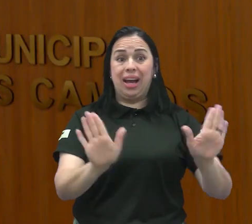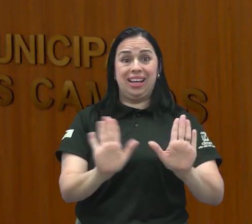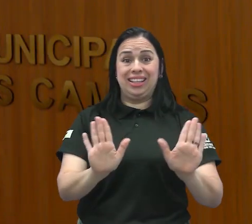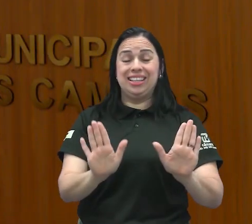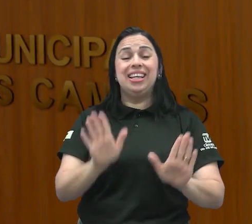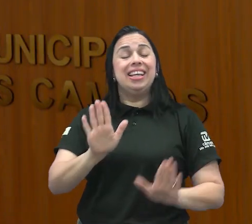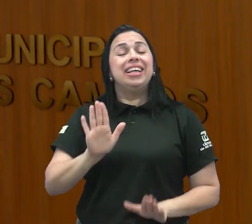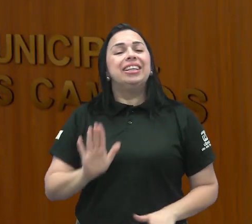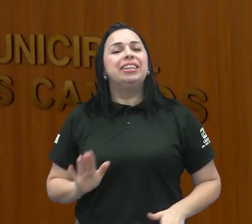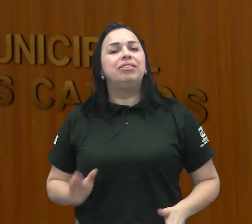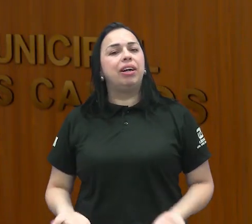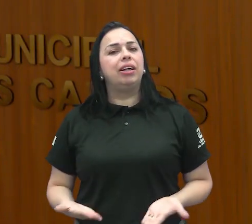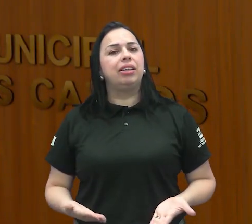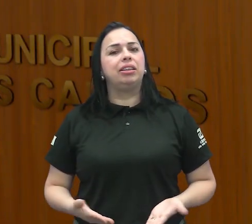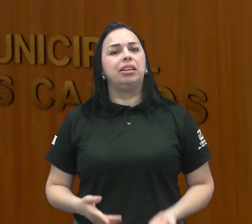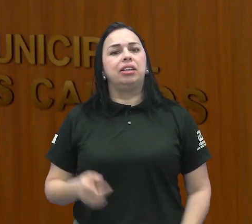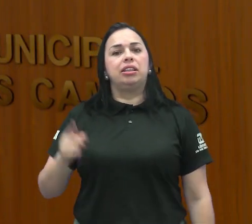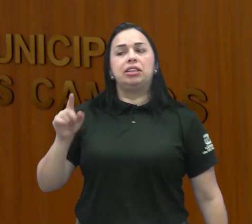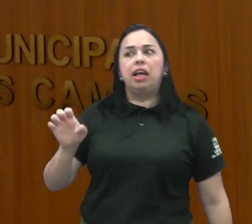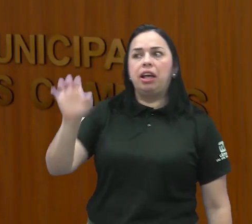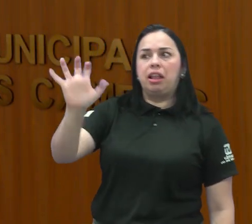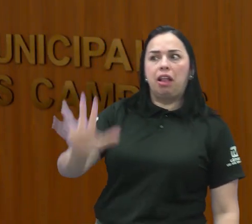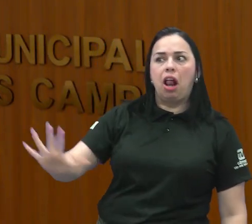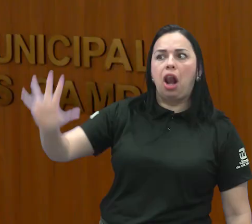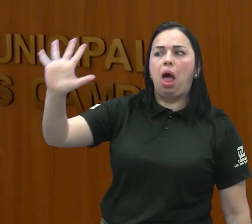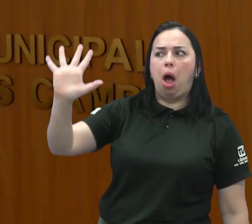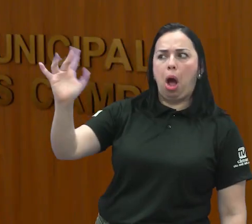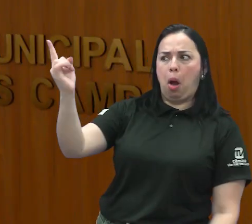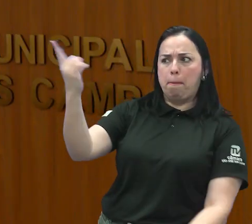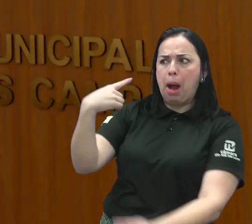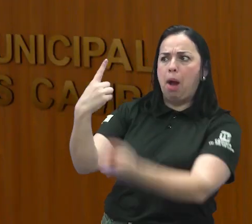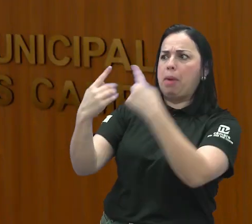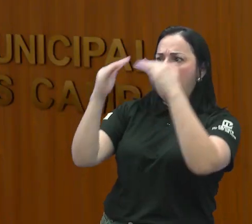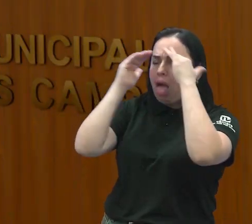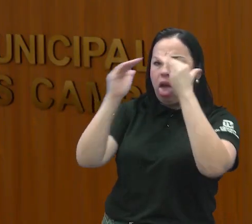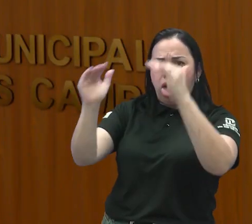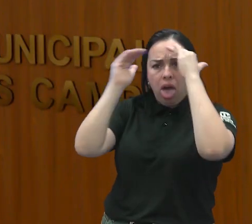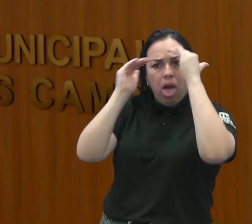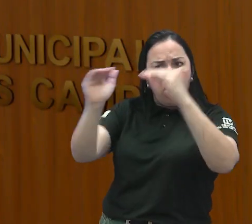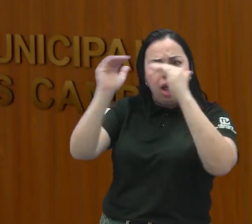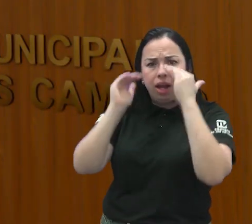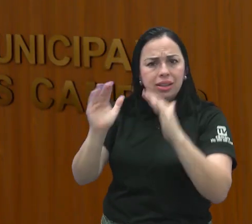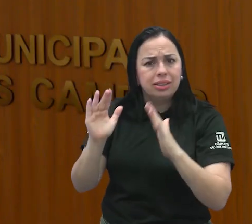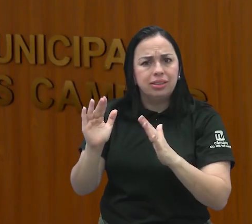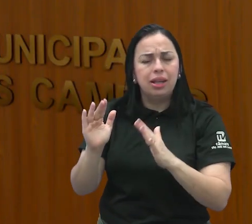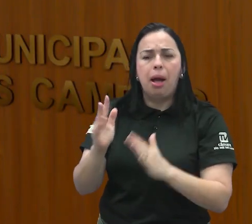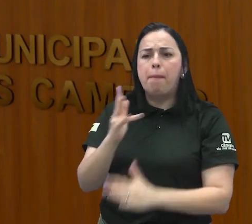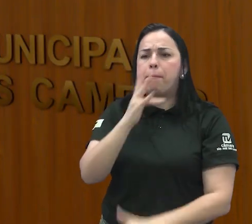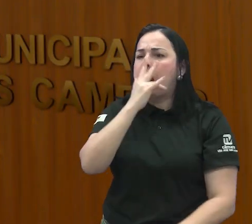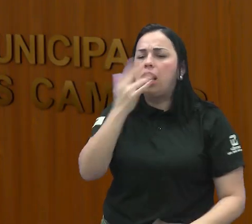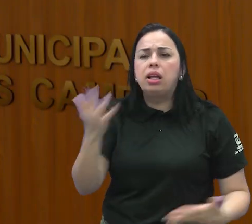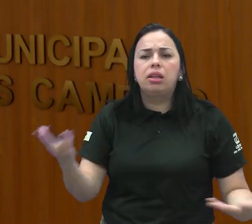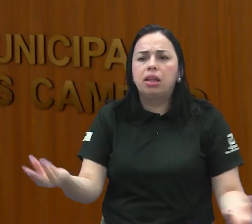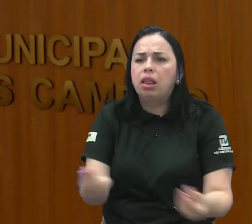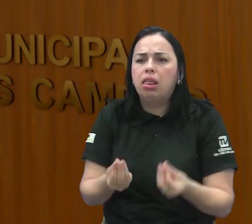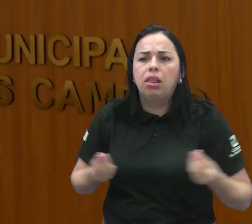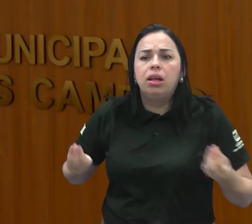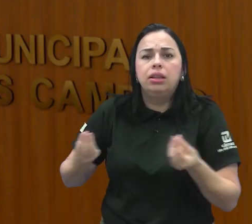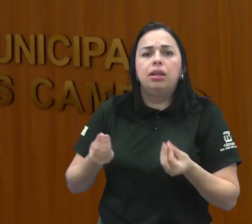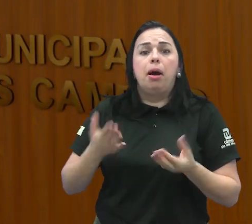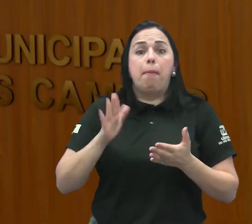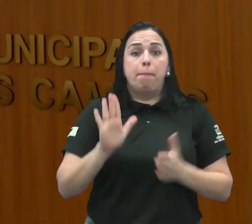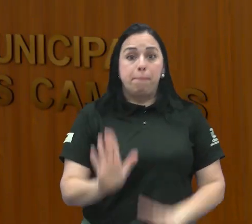diferentes. Quando eu chego com uma submissão aos valores que chegam de um outro país, eu tenho